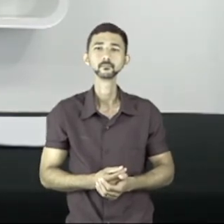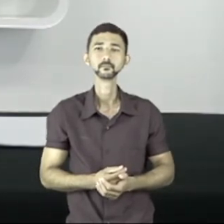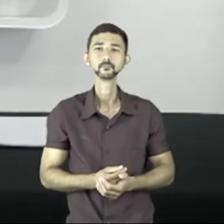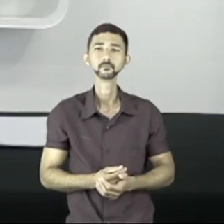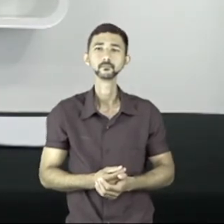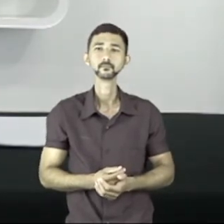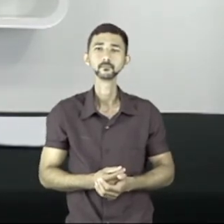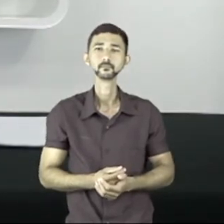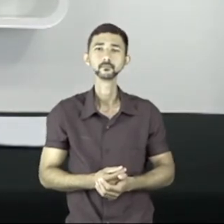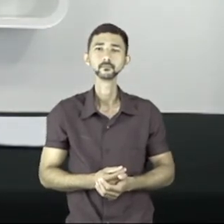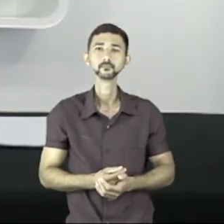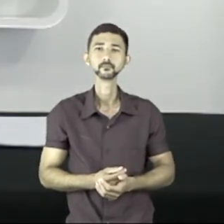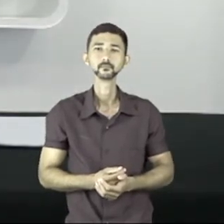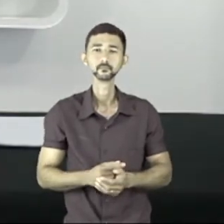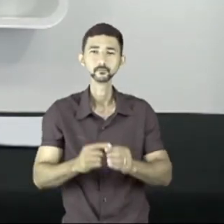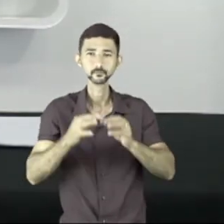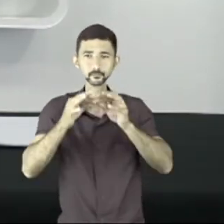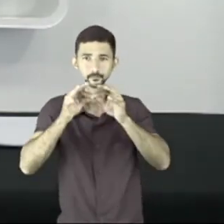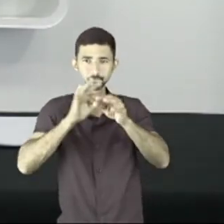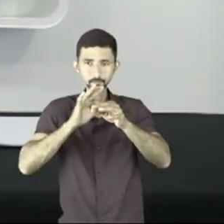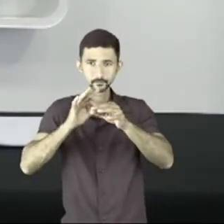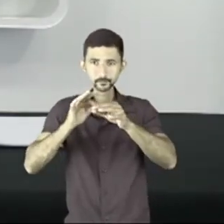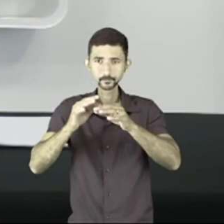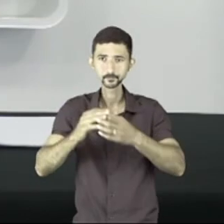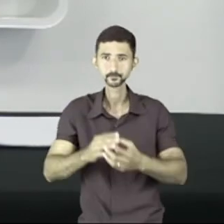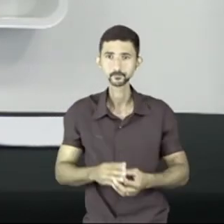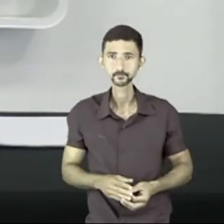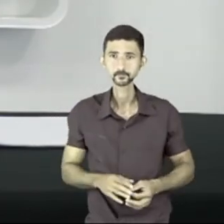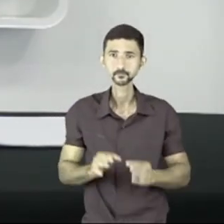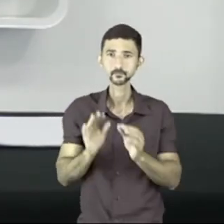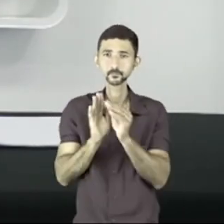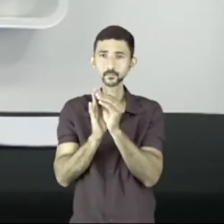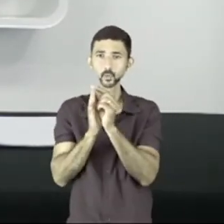Você vai tirar um pedaço dessa fita.